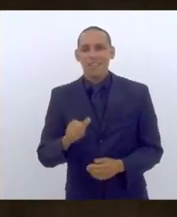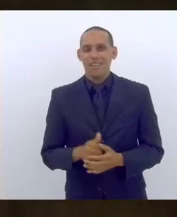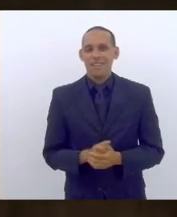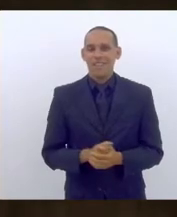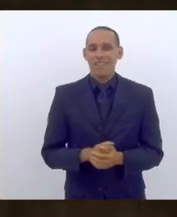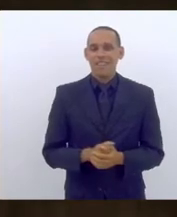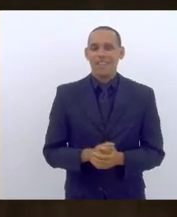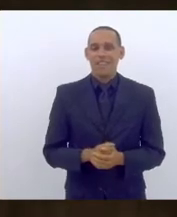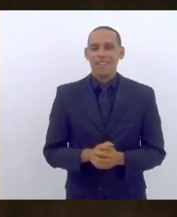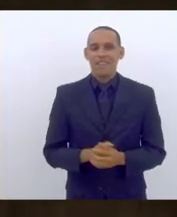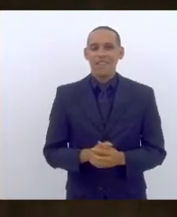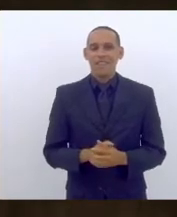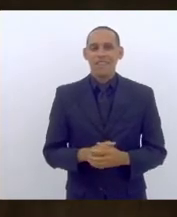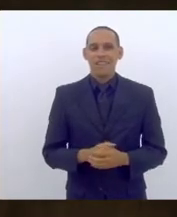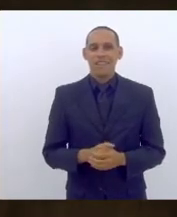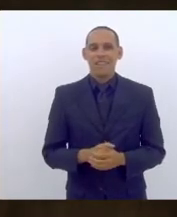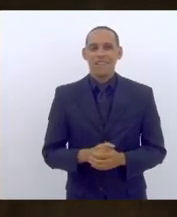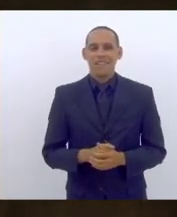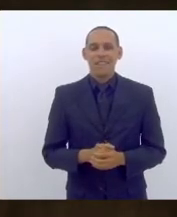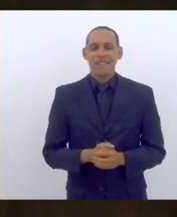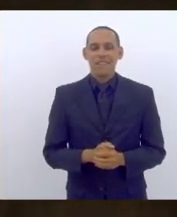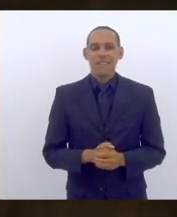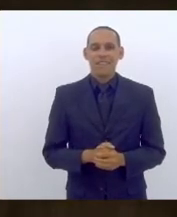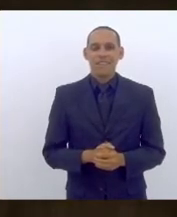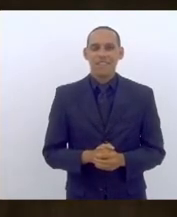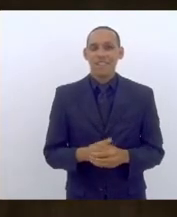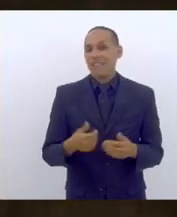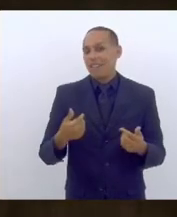sentido digamos